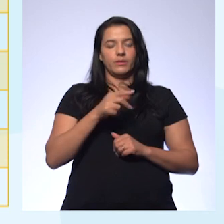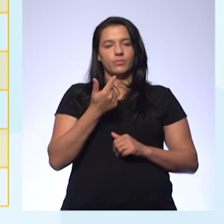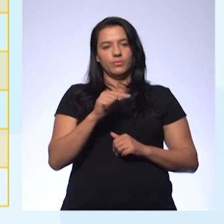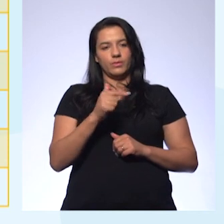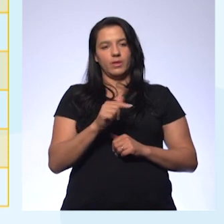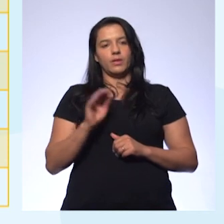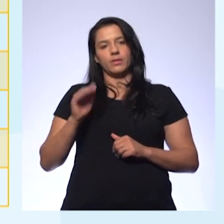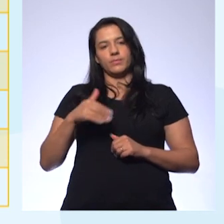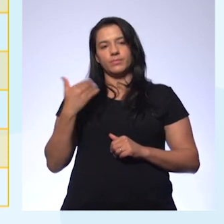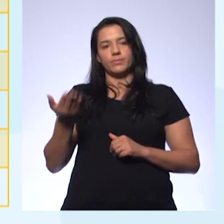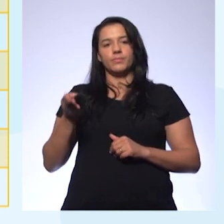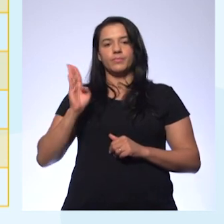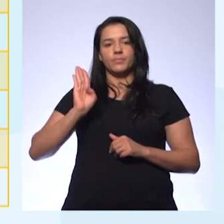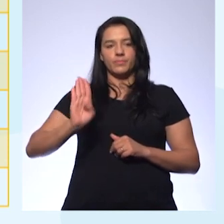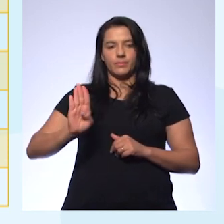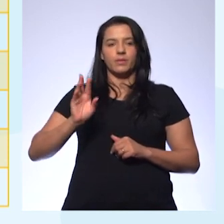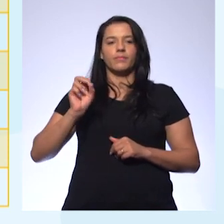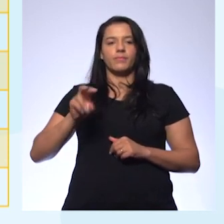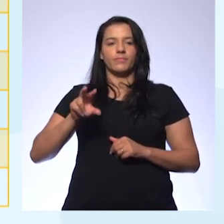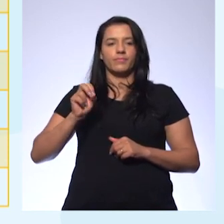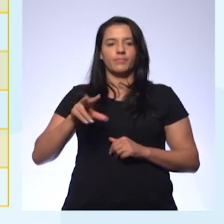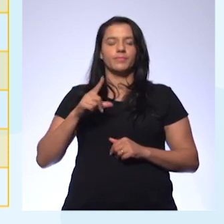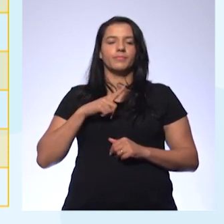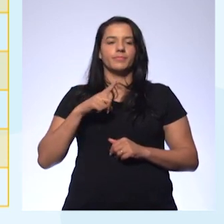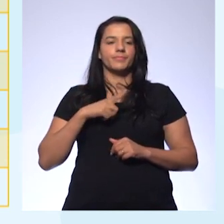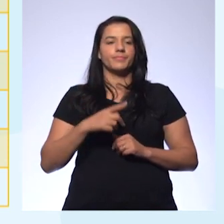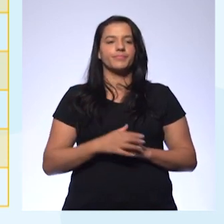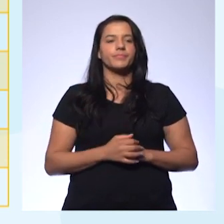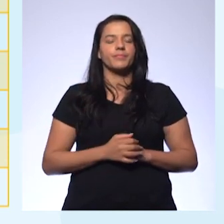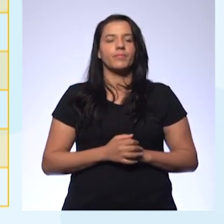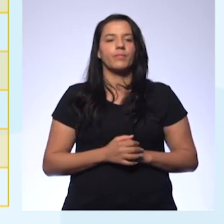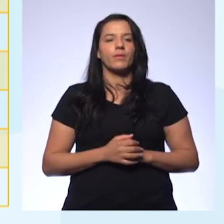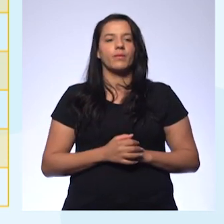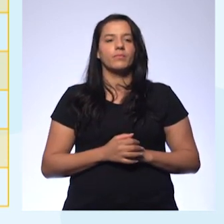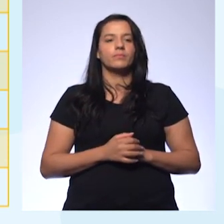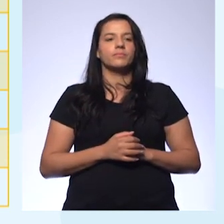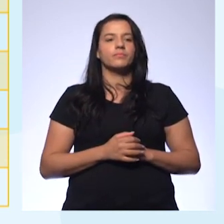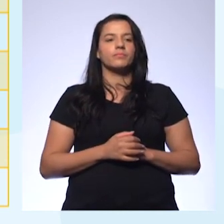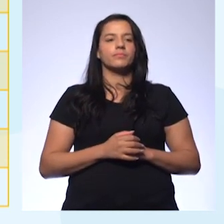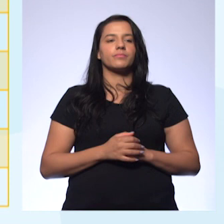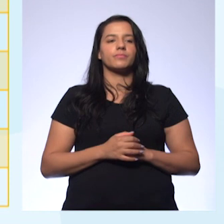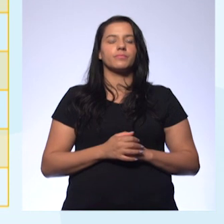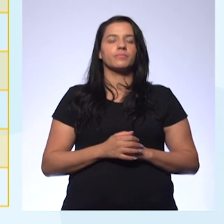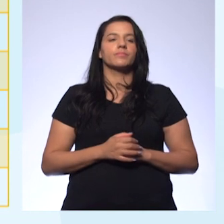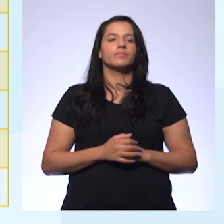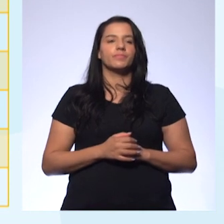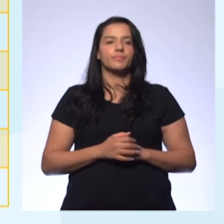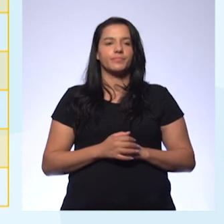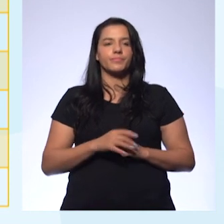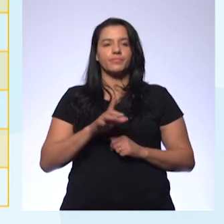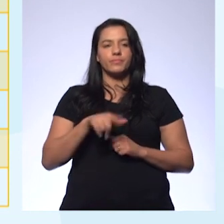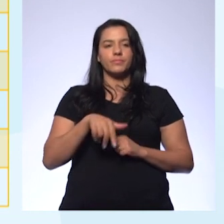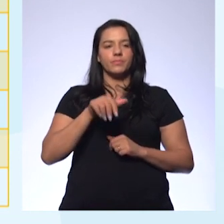o B já é venenoso em quantidades moderadas. O A, ele não funciona